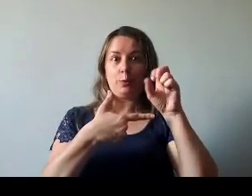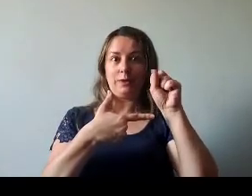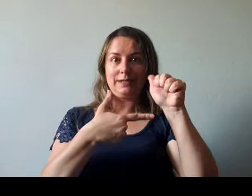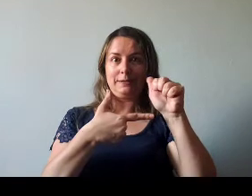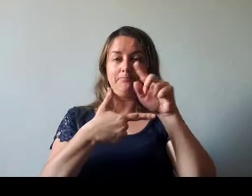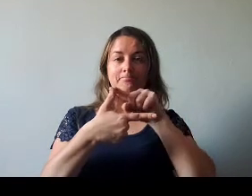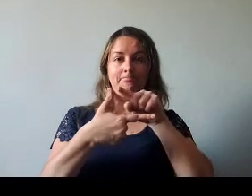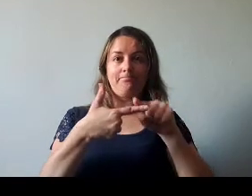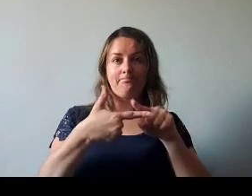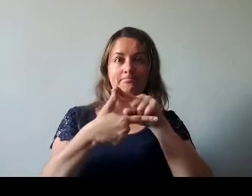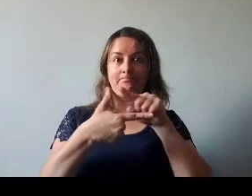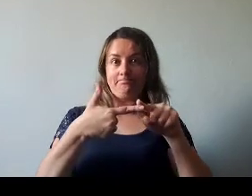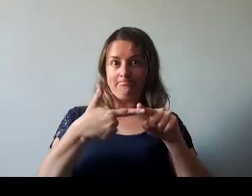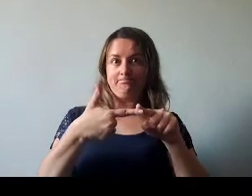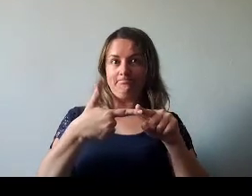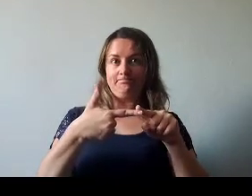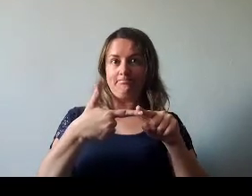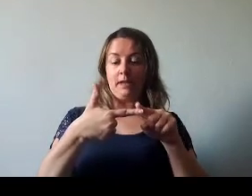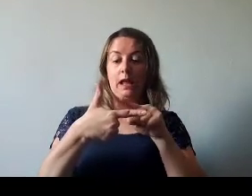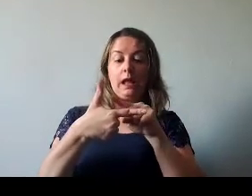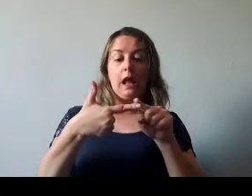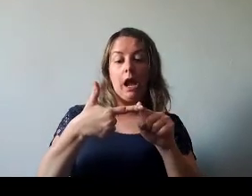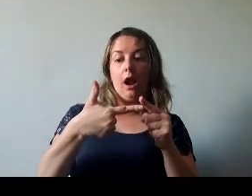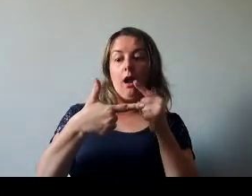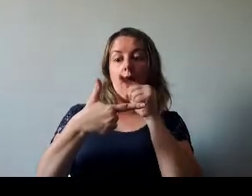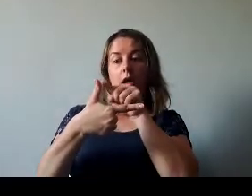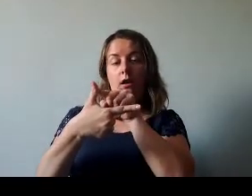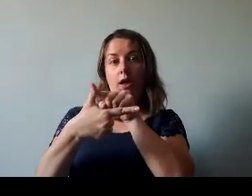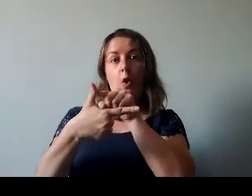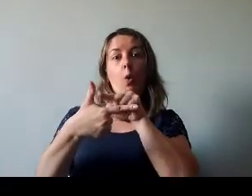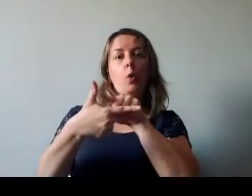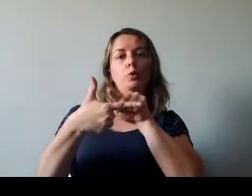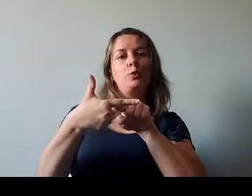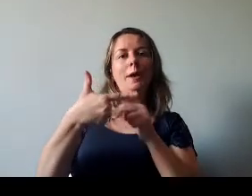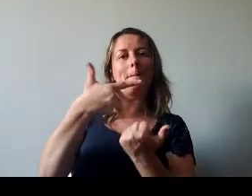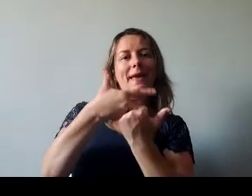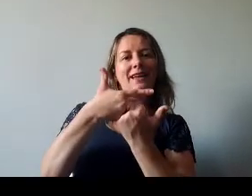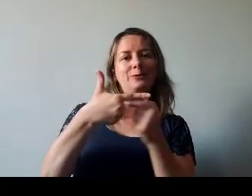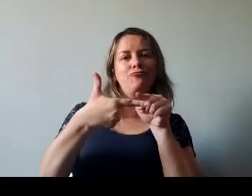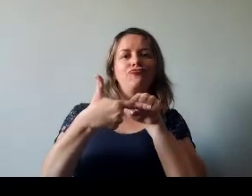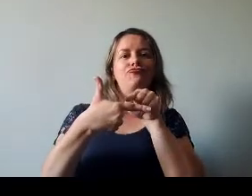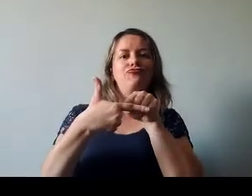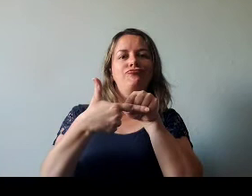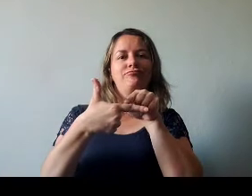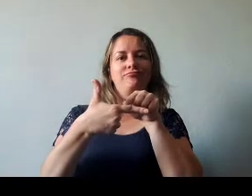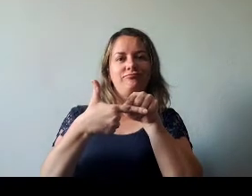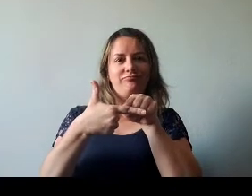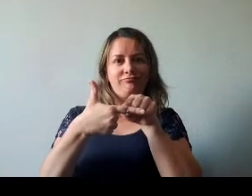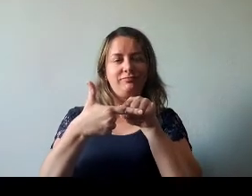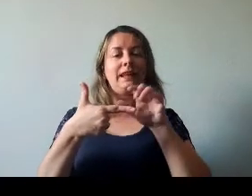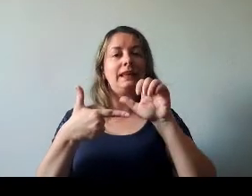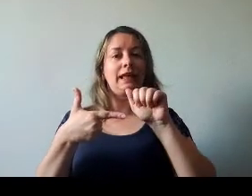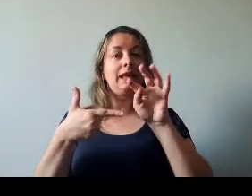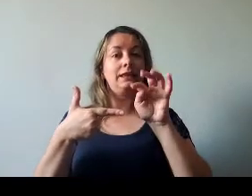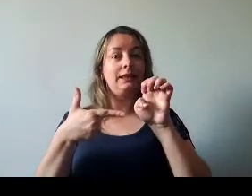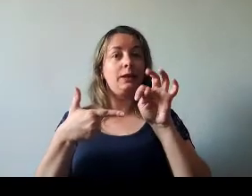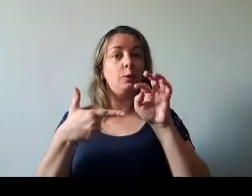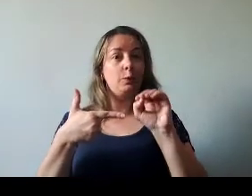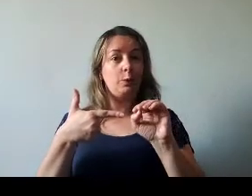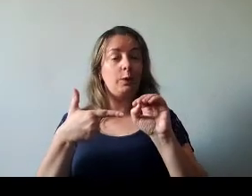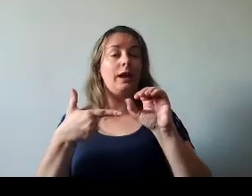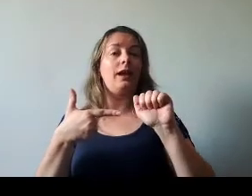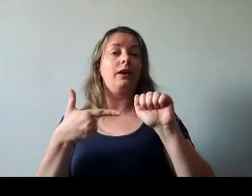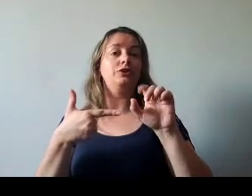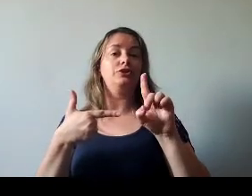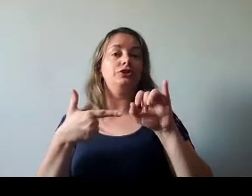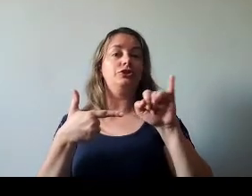ângulo, e o cateto adjacente, que é esse aqui que está encostadinho no ângulo, cateto alfa, ó,